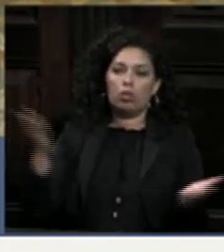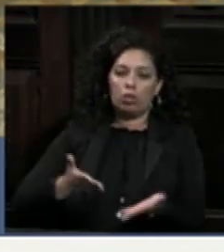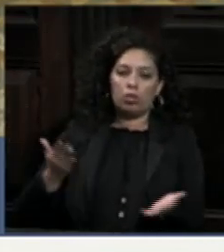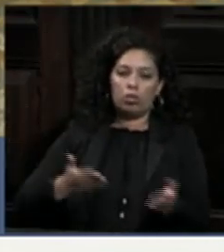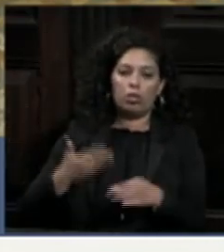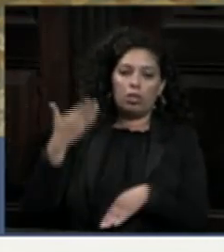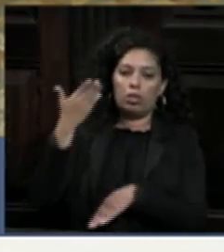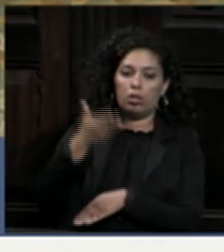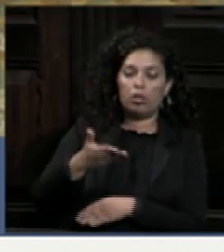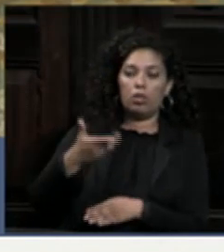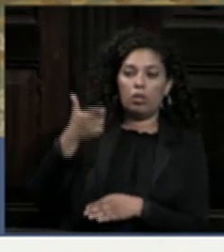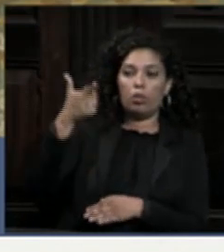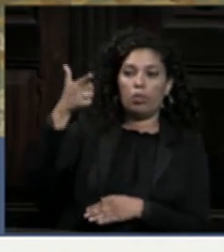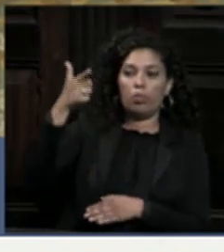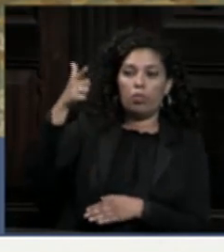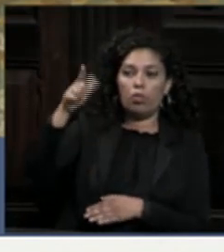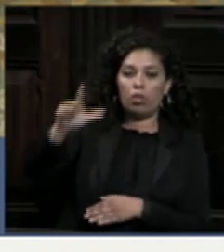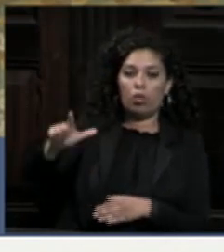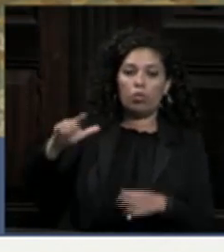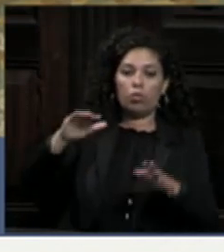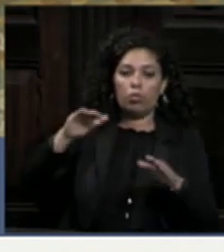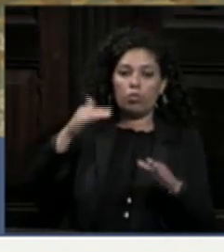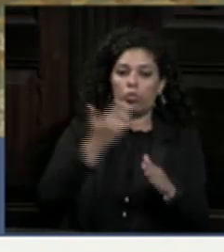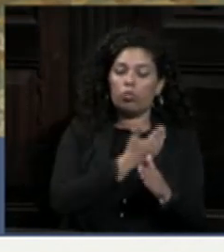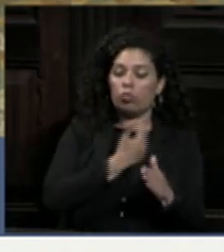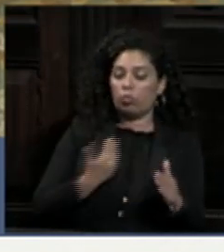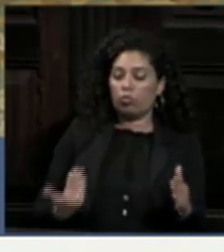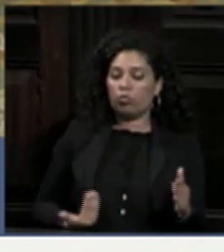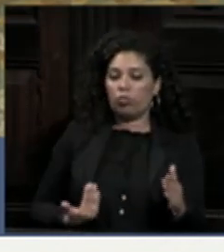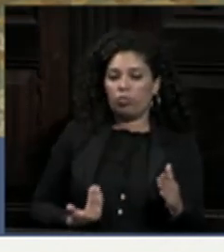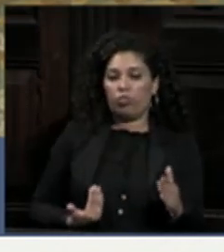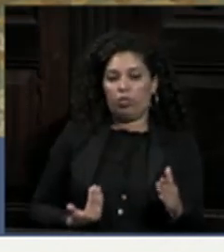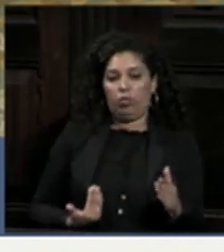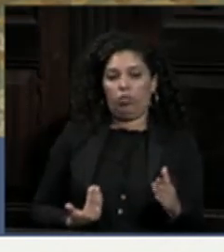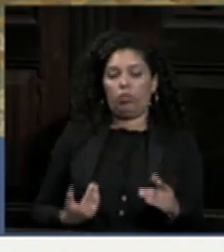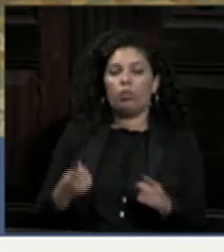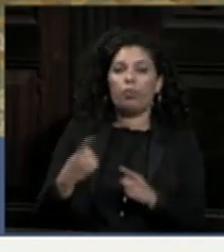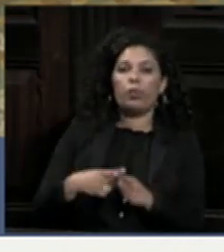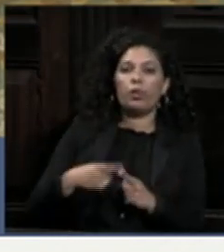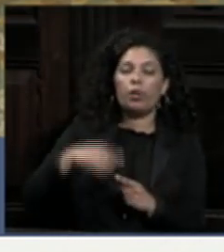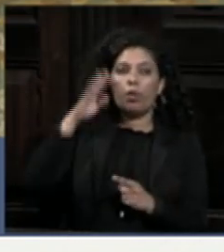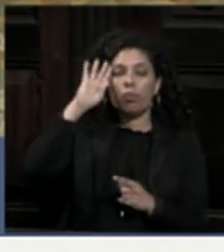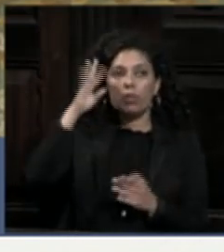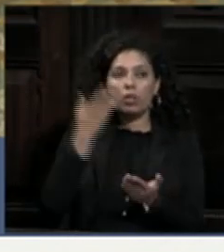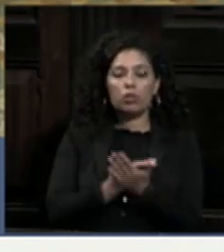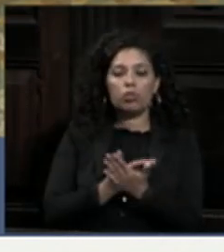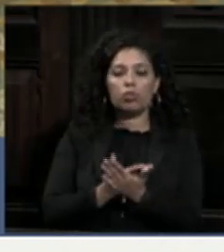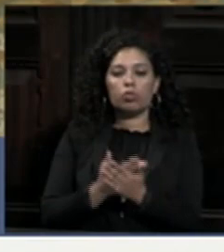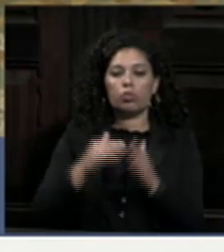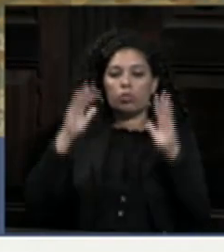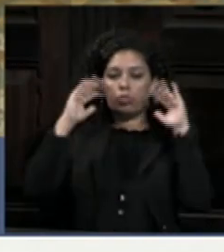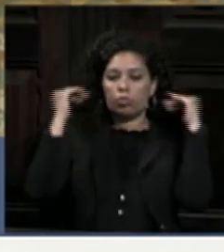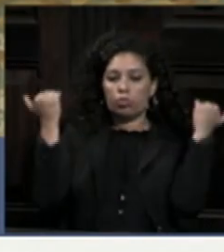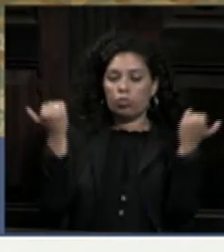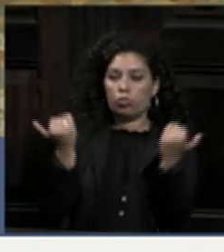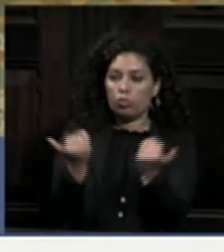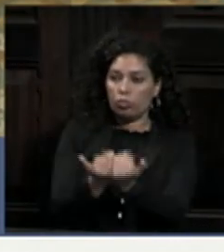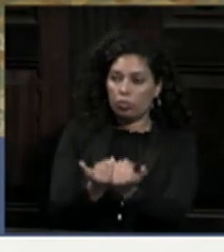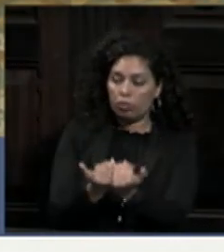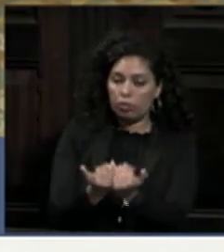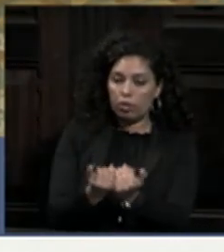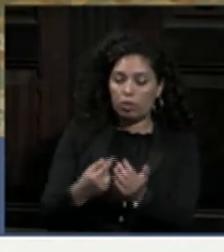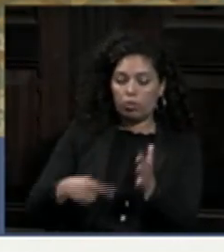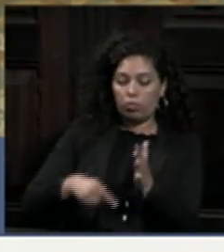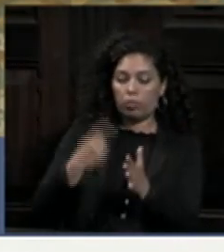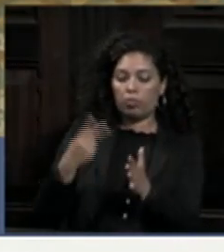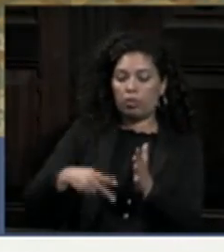legislatura porque não acredito que o congresso nacional após as eleições de primeiro e